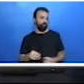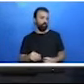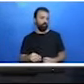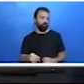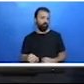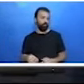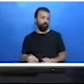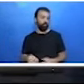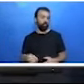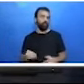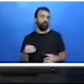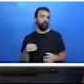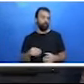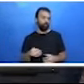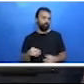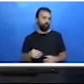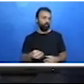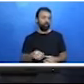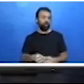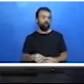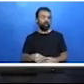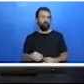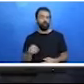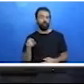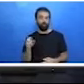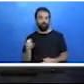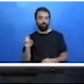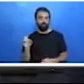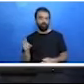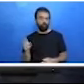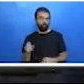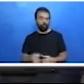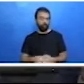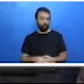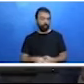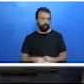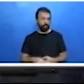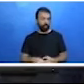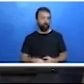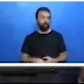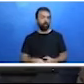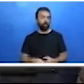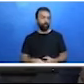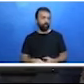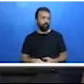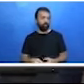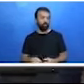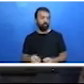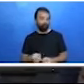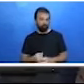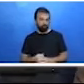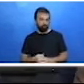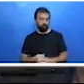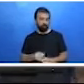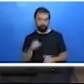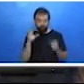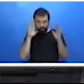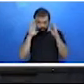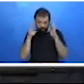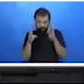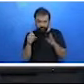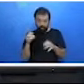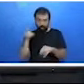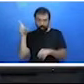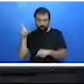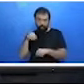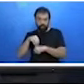no interior da palavra quando se tratar de vocábulos derivados. Então, presta bem